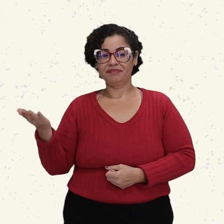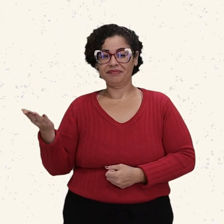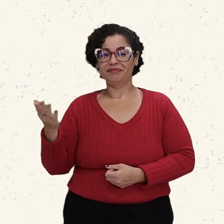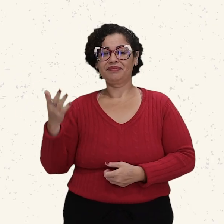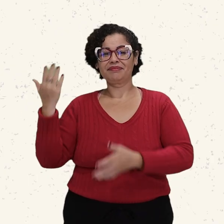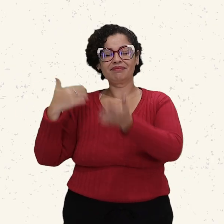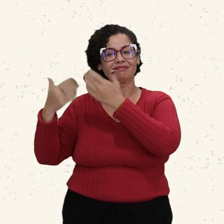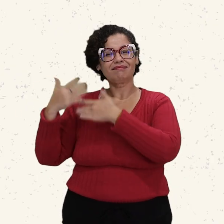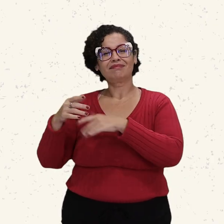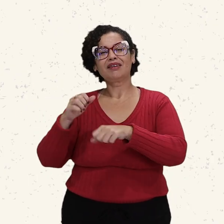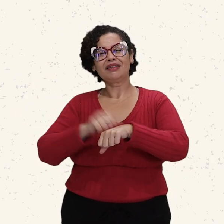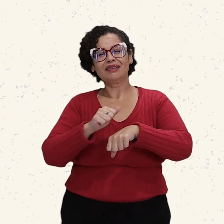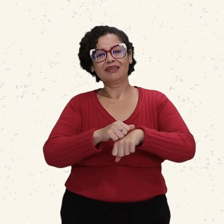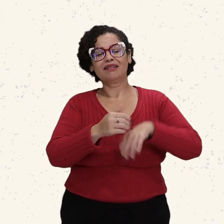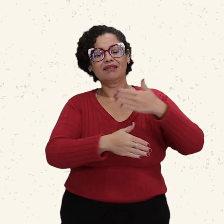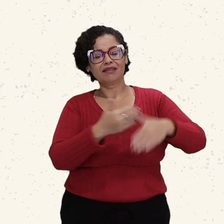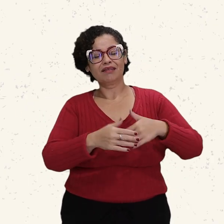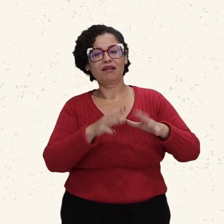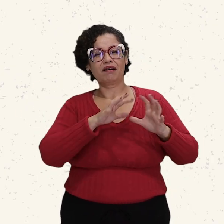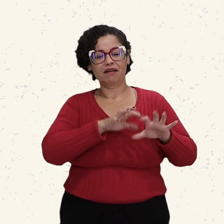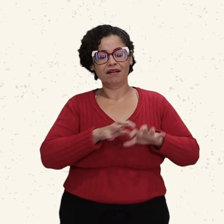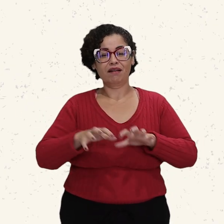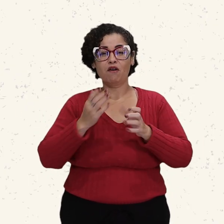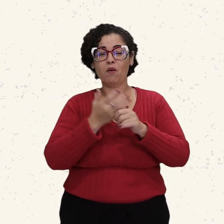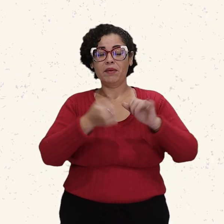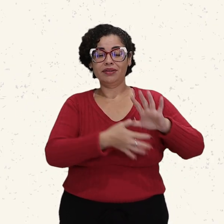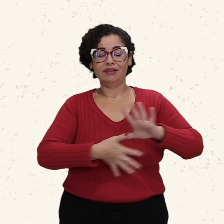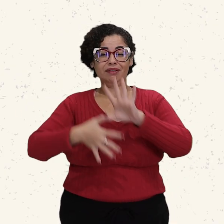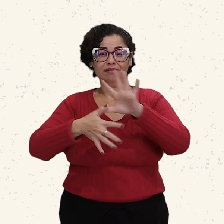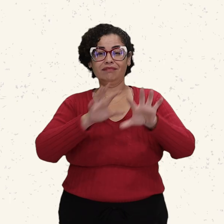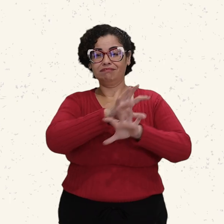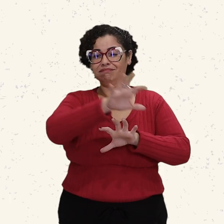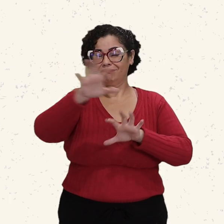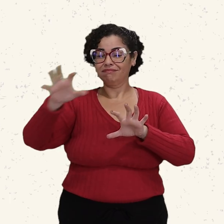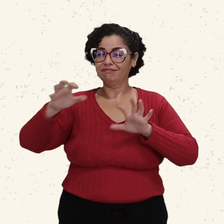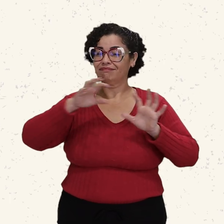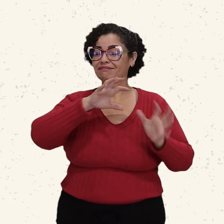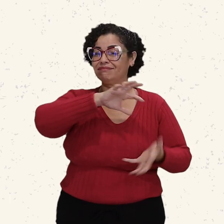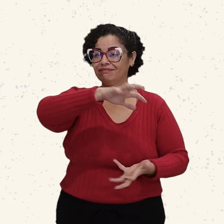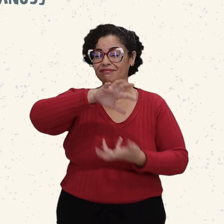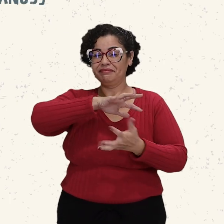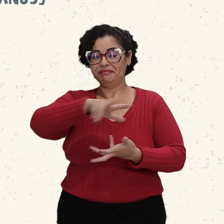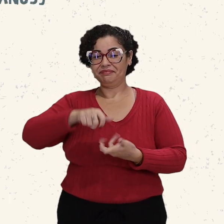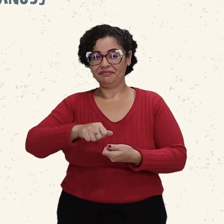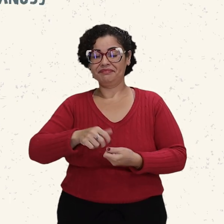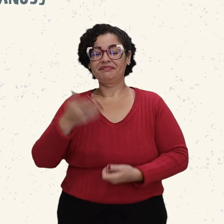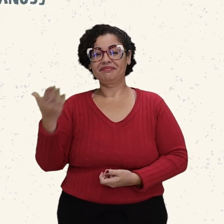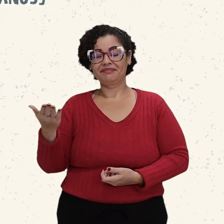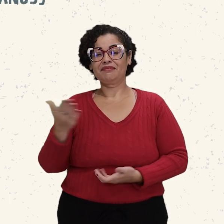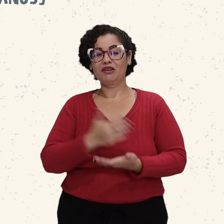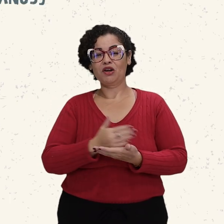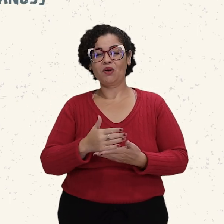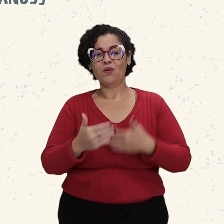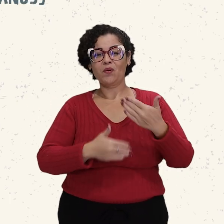houve a solidificação da crosta continental e oceânica do planeta Terra. Arqueano, em que